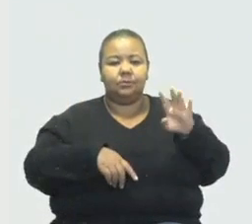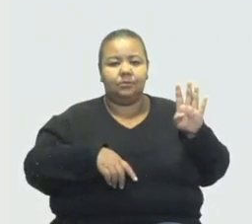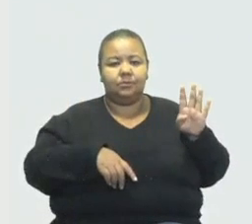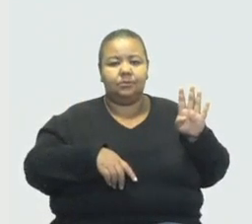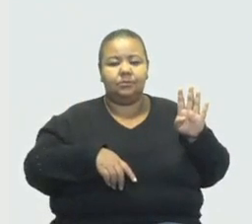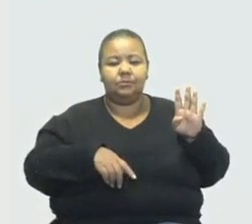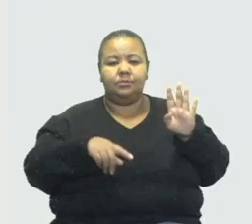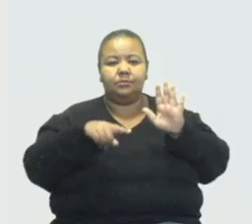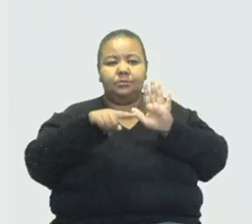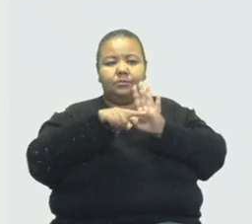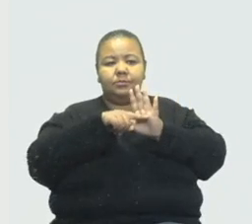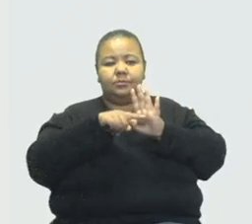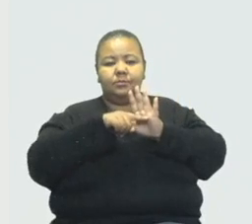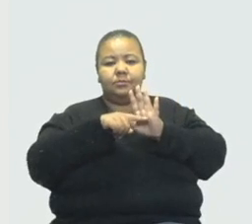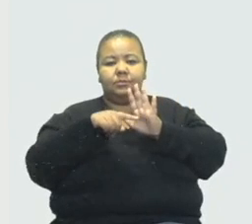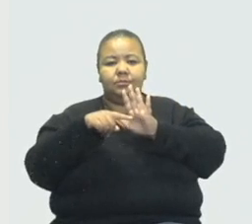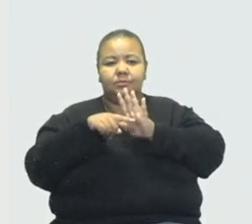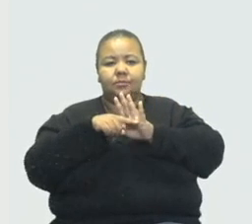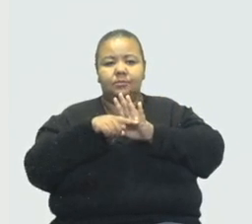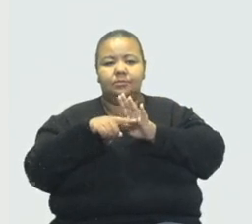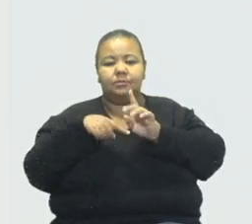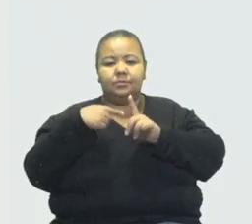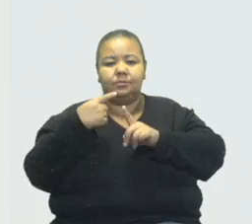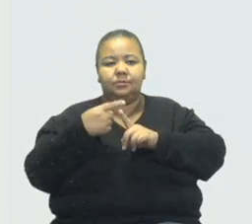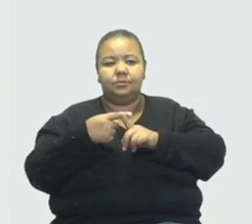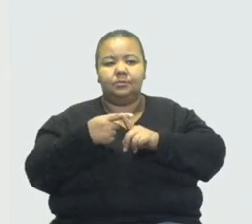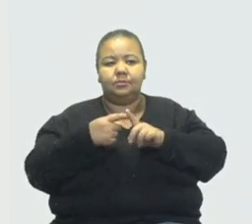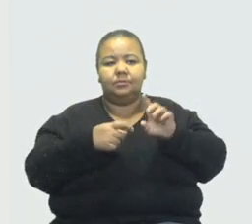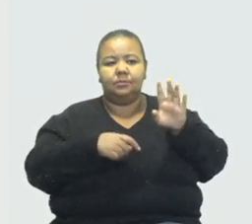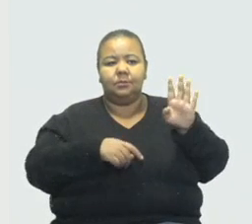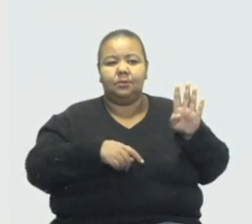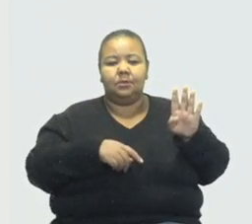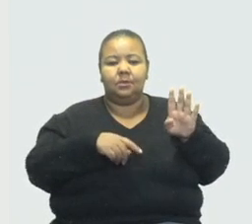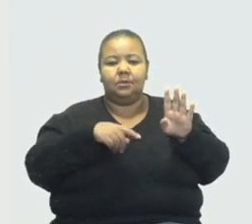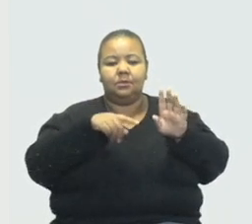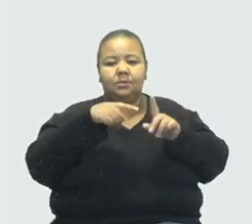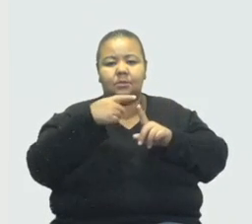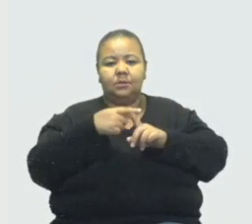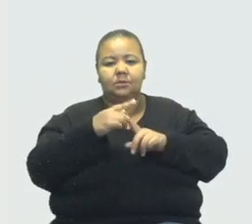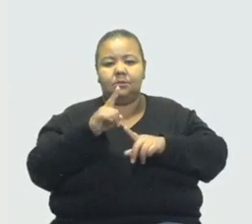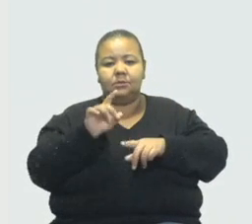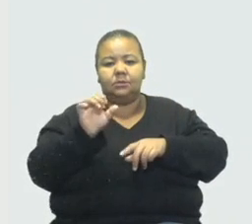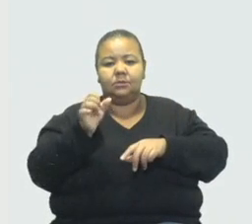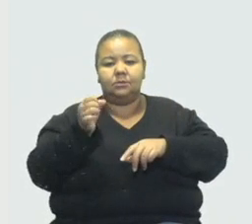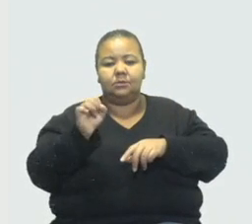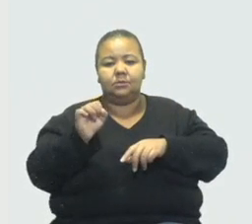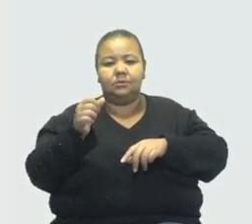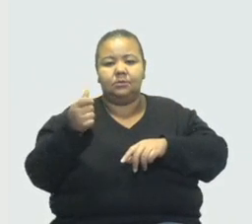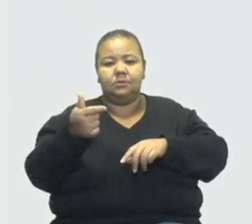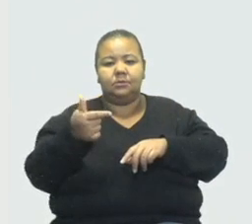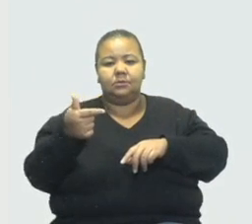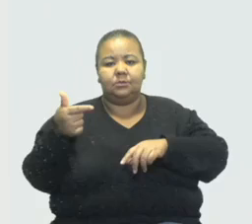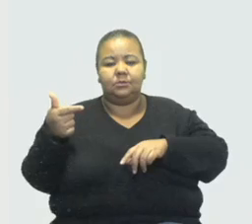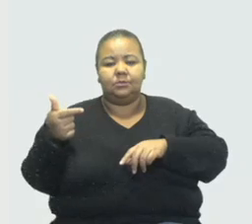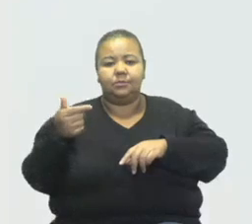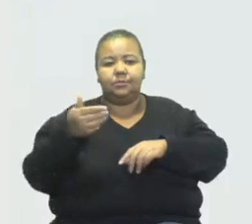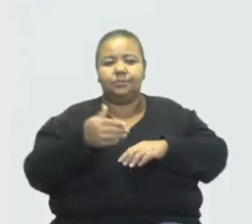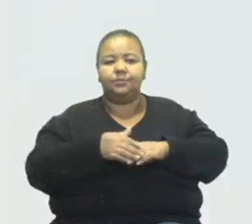4 menos com menos, mais. Então, 4 mais 18,